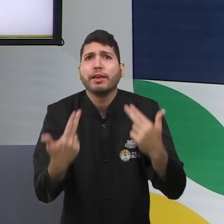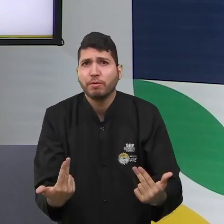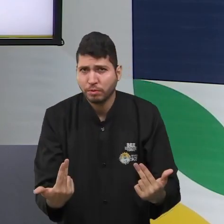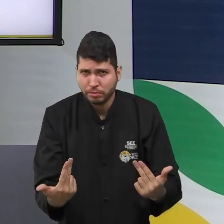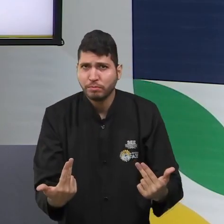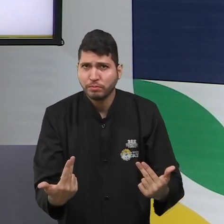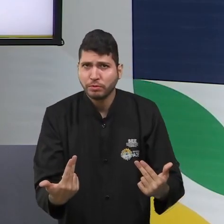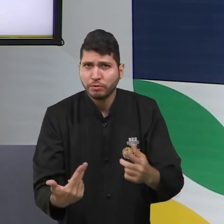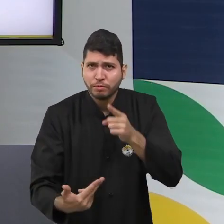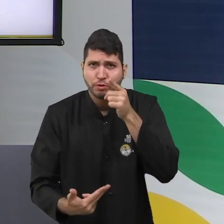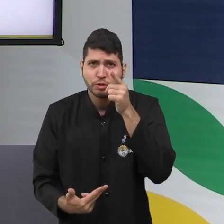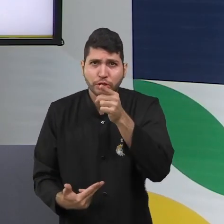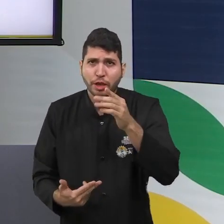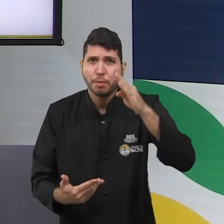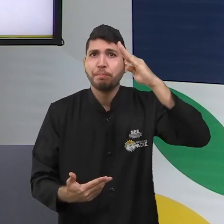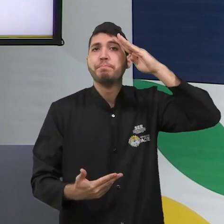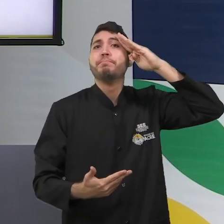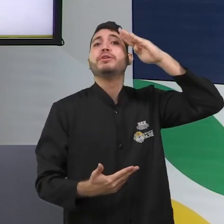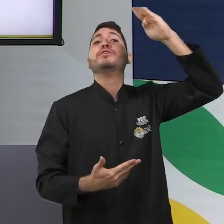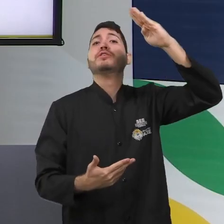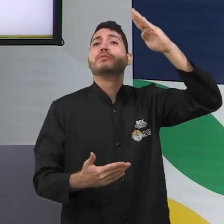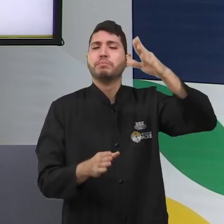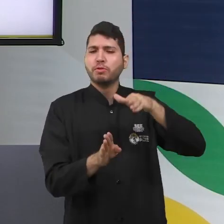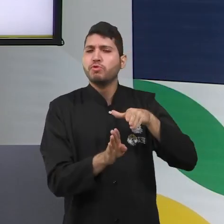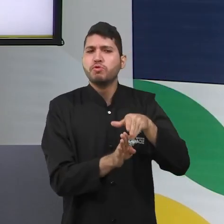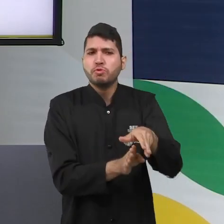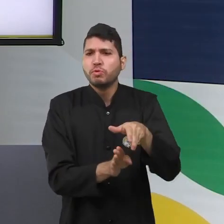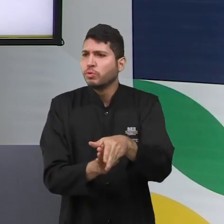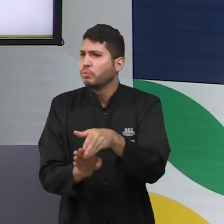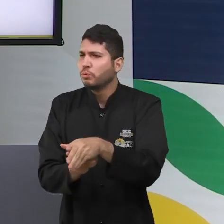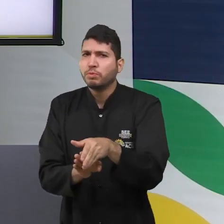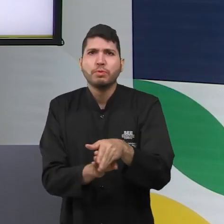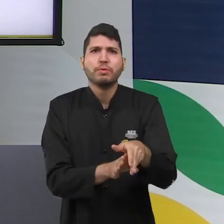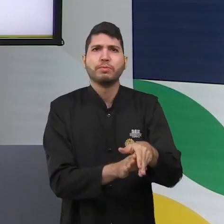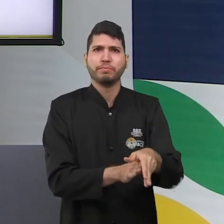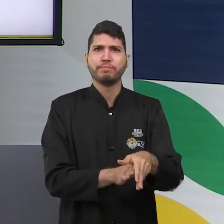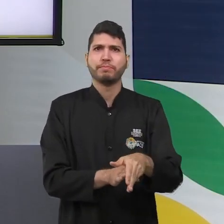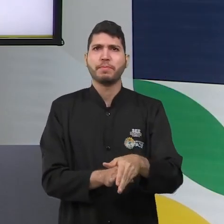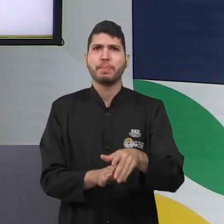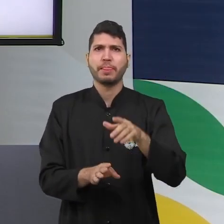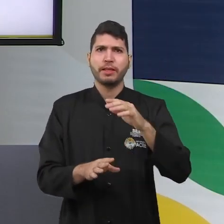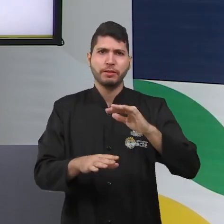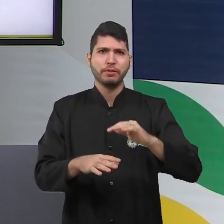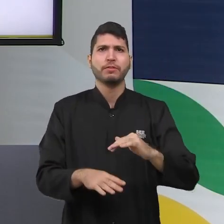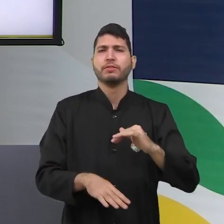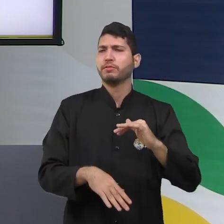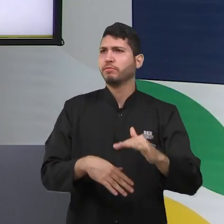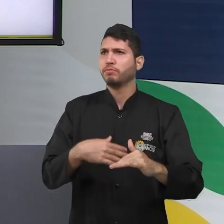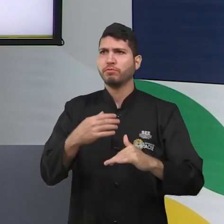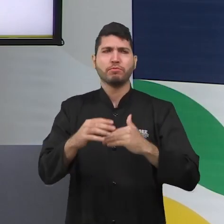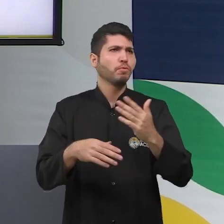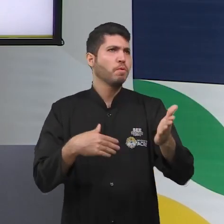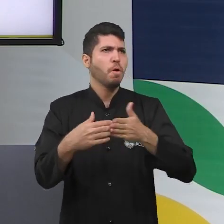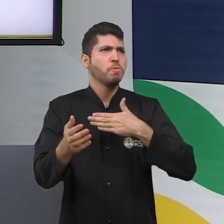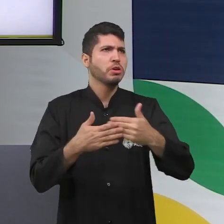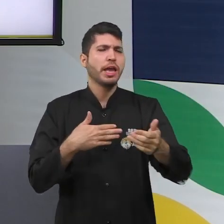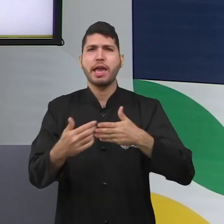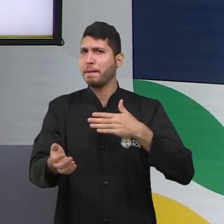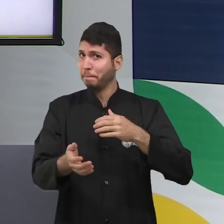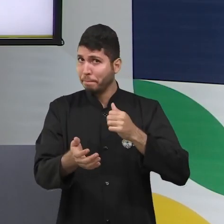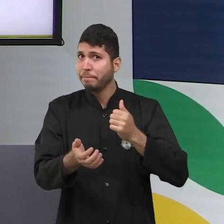ser o ator principal em direcionar. Então, a partir do momento em que você desenvolve uma prática esportiva, você